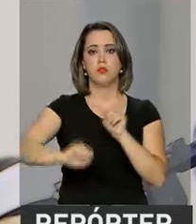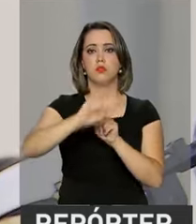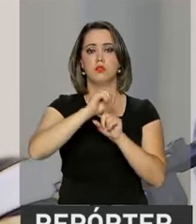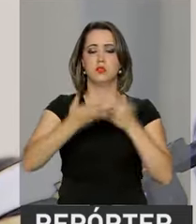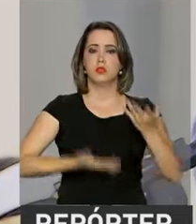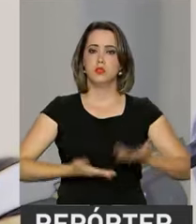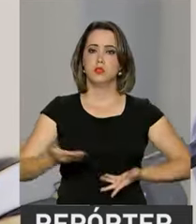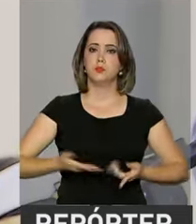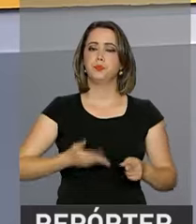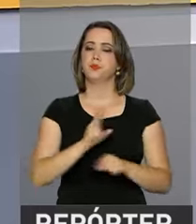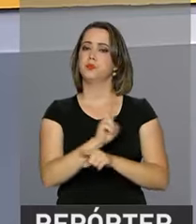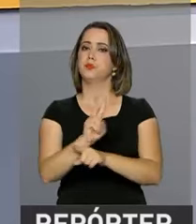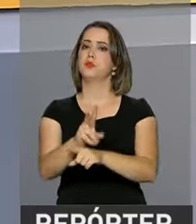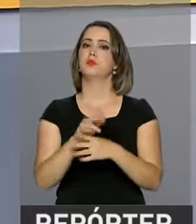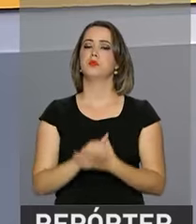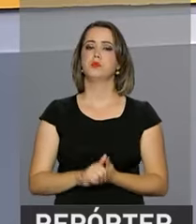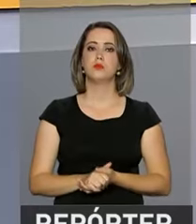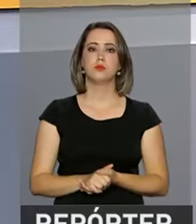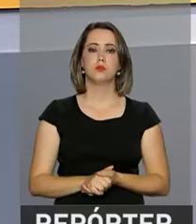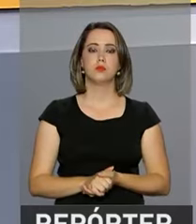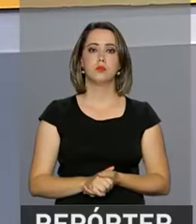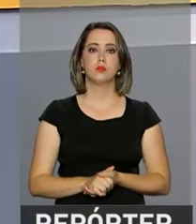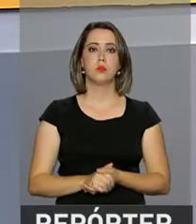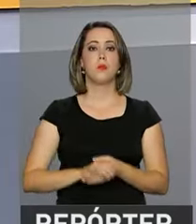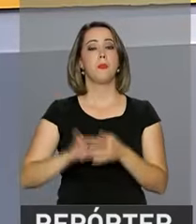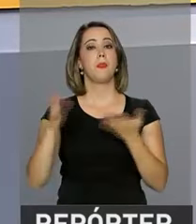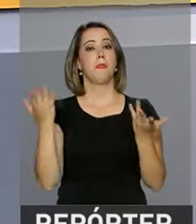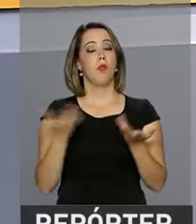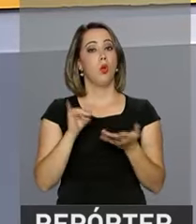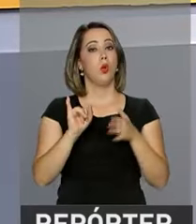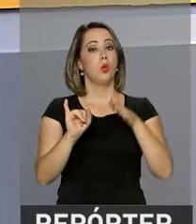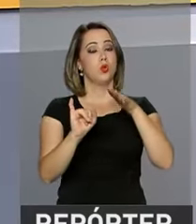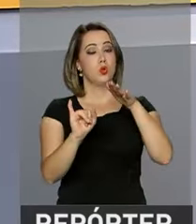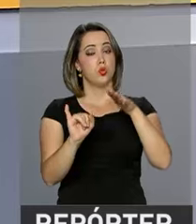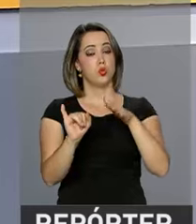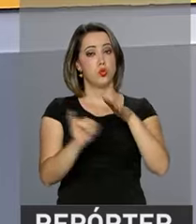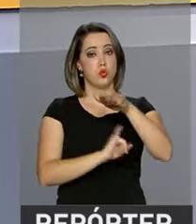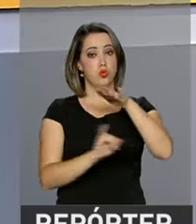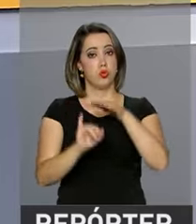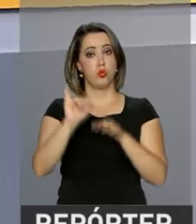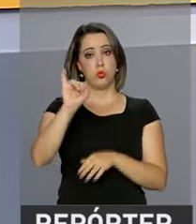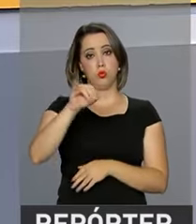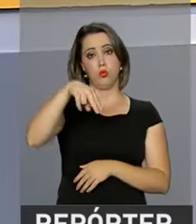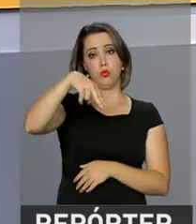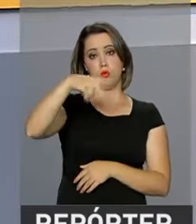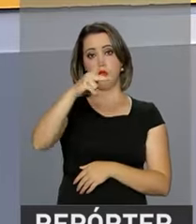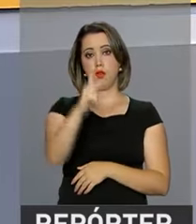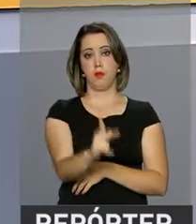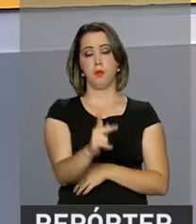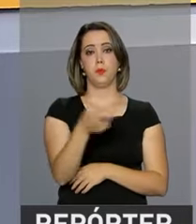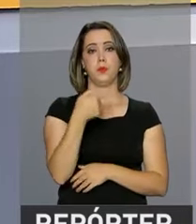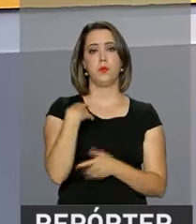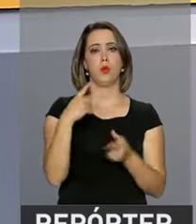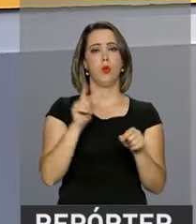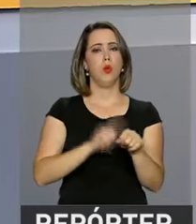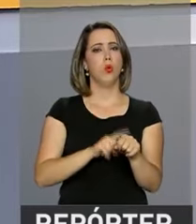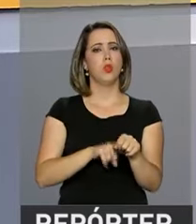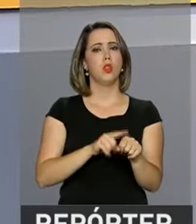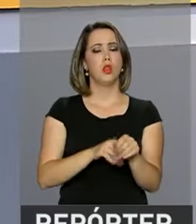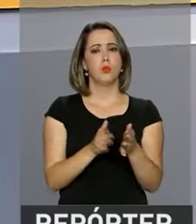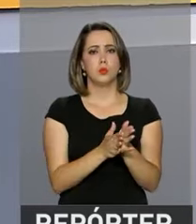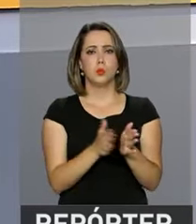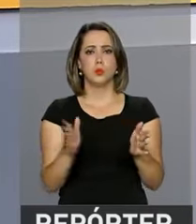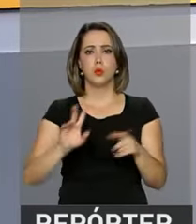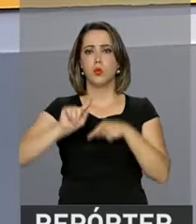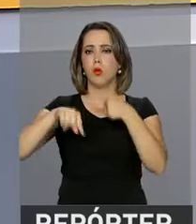serve e defende. O Instituto Nacional de Estudos e Pesquisas Educacionais, Anísio Teixeira, o INEP, prorrogou